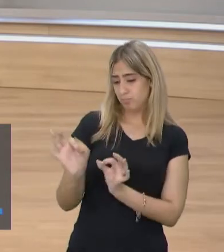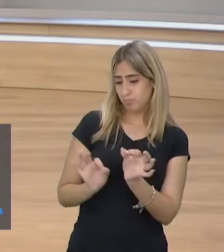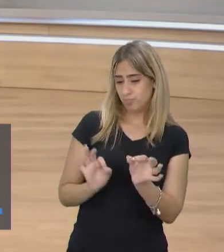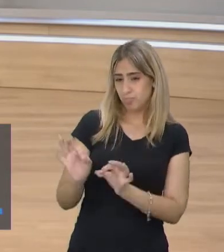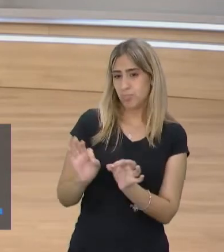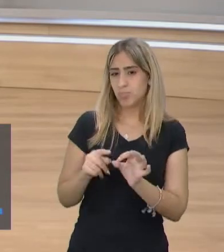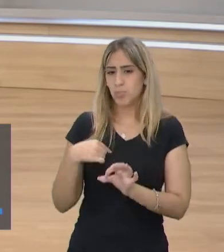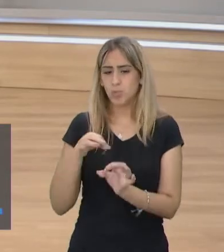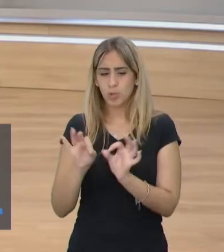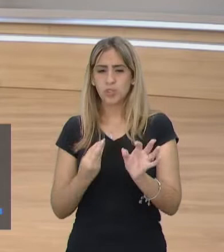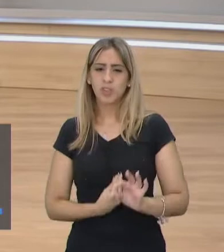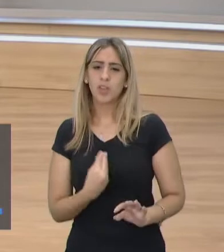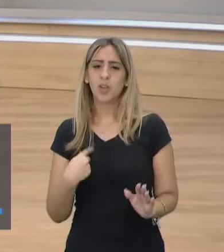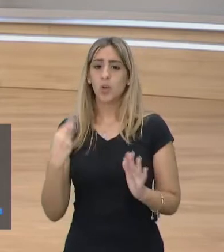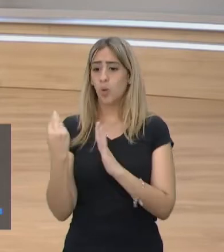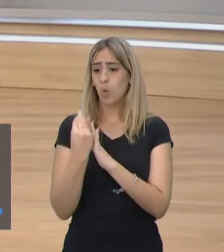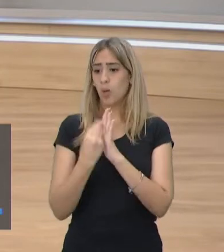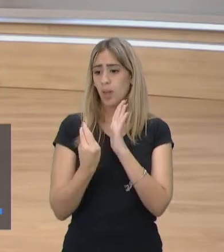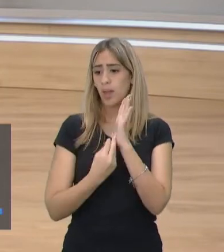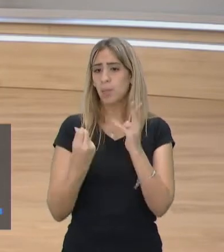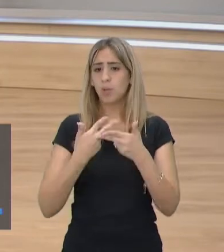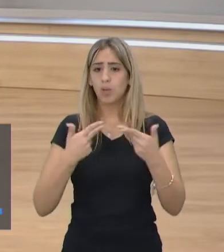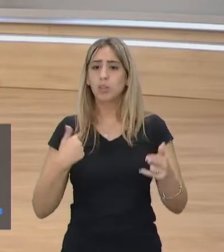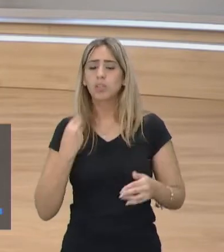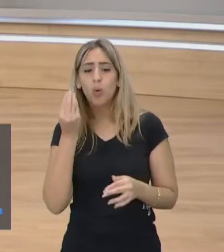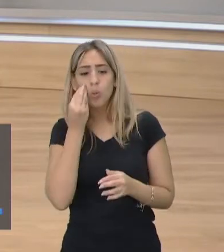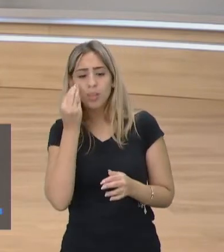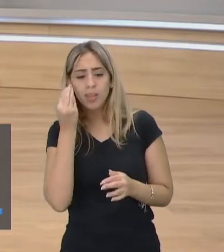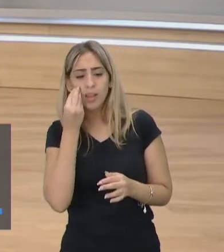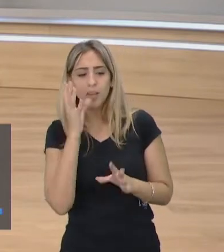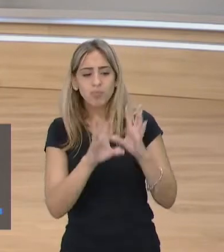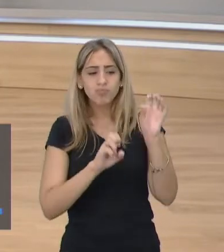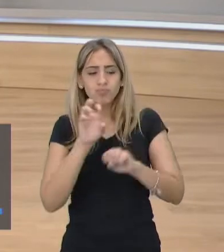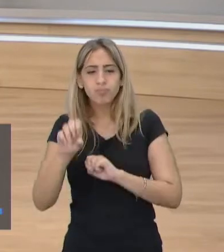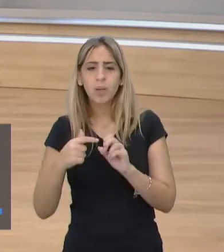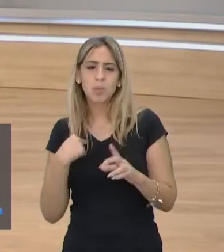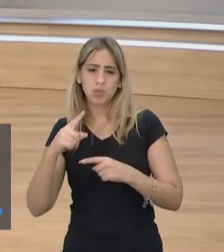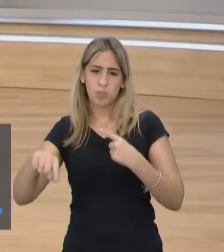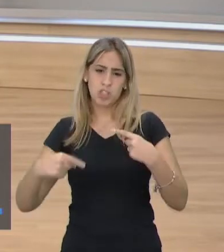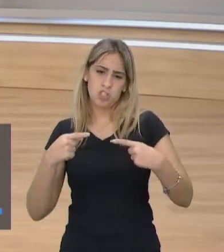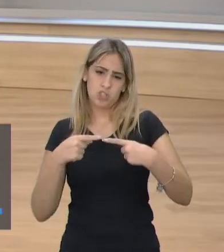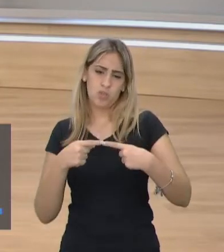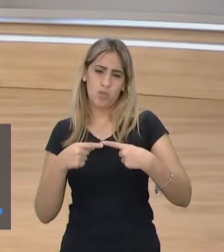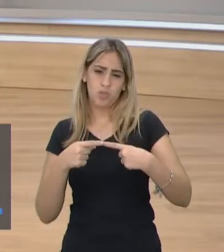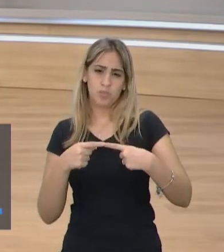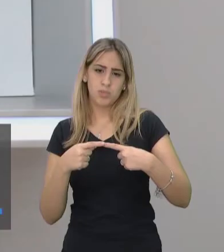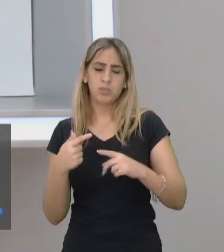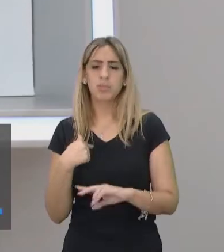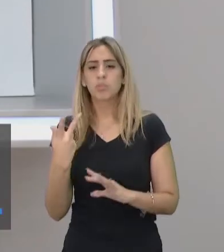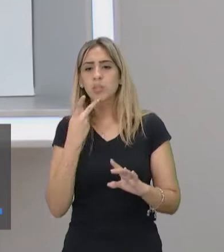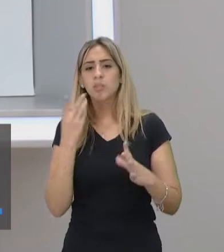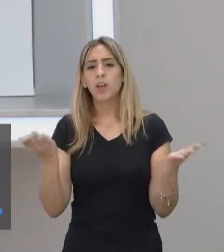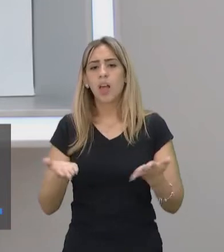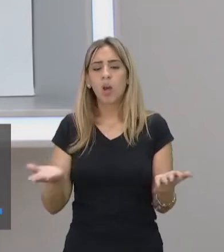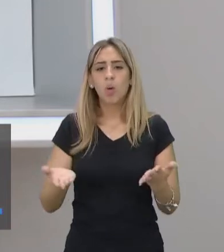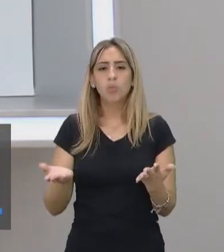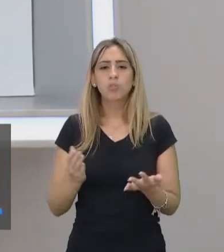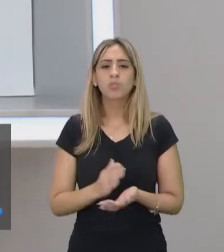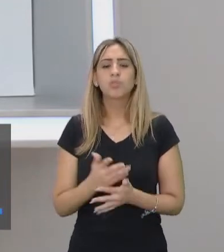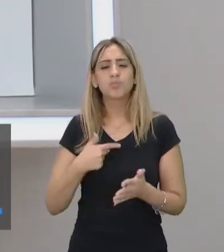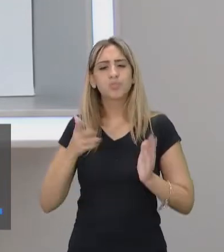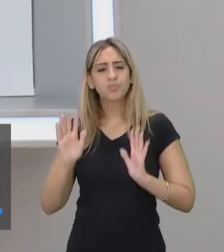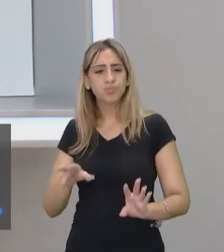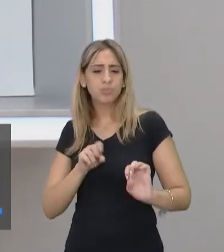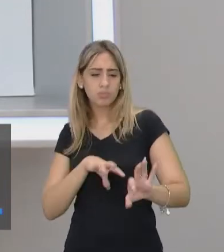vida, eu coloquei muita coisa, mas eu tento alcançá-la. Eu já poderia hoje falar assim, eu já tenho